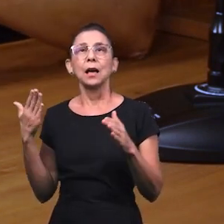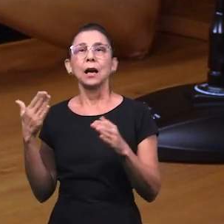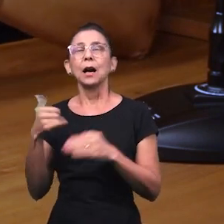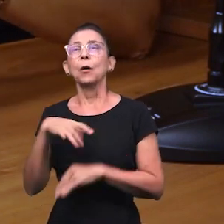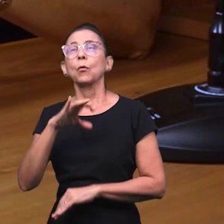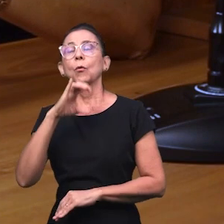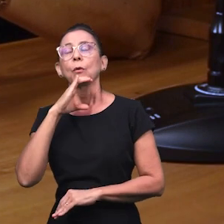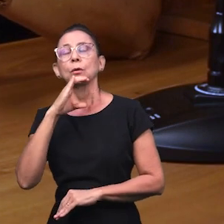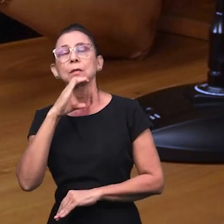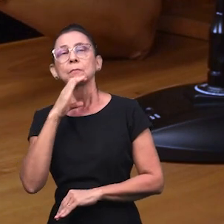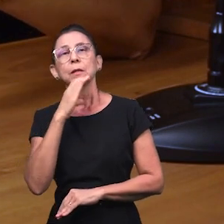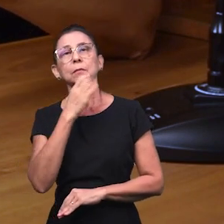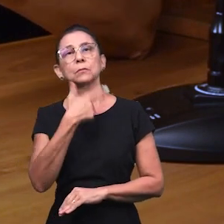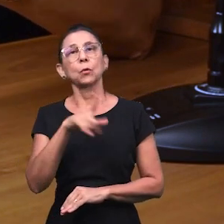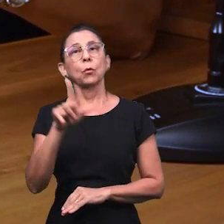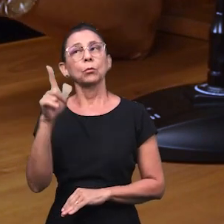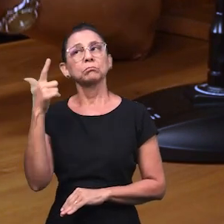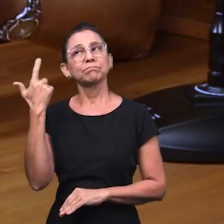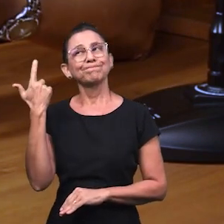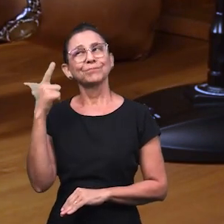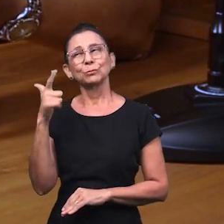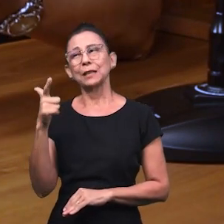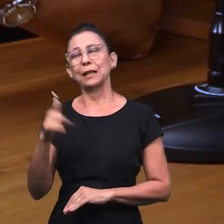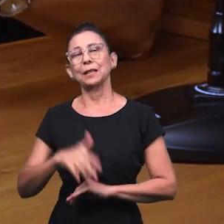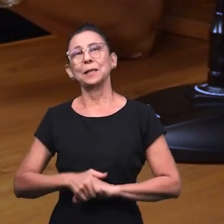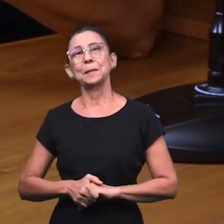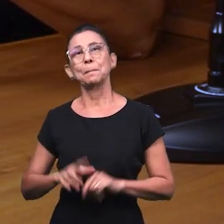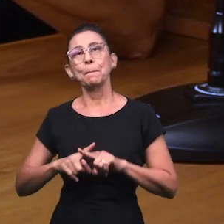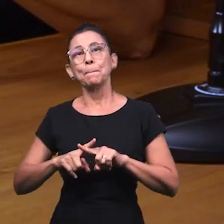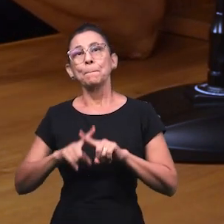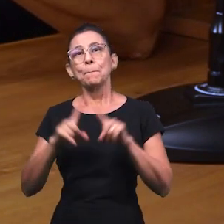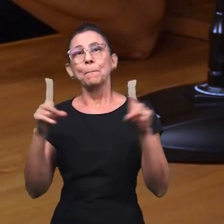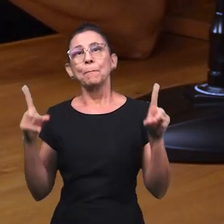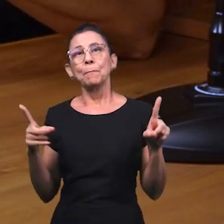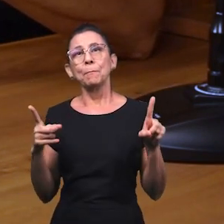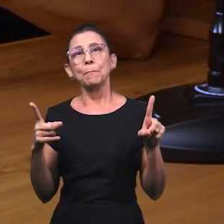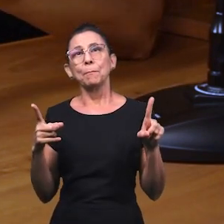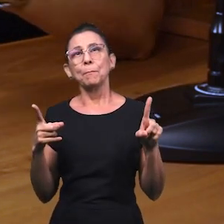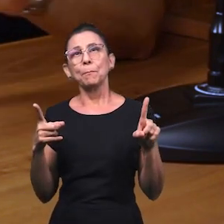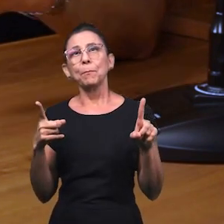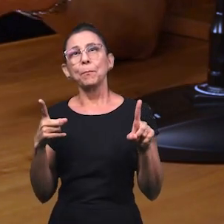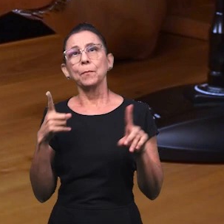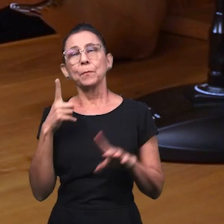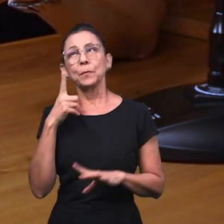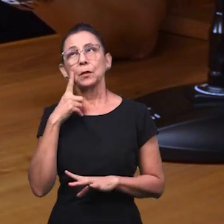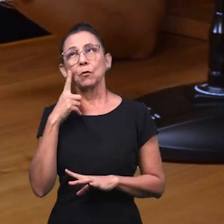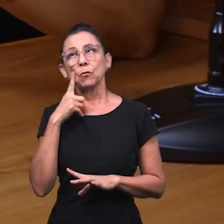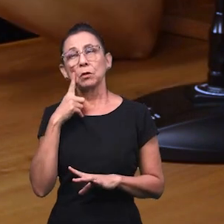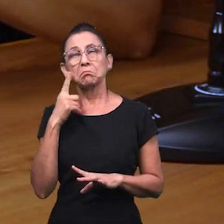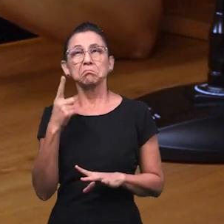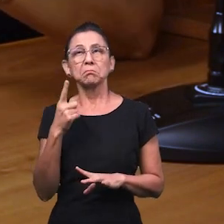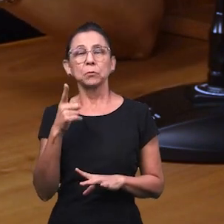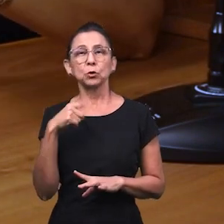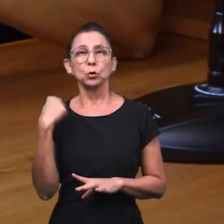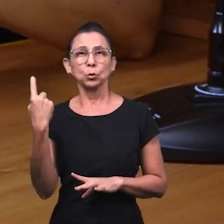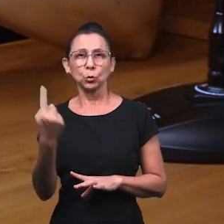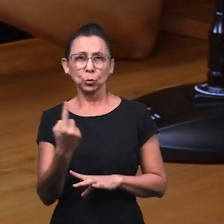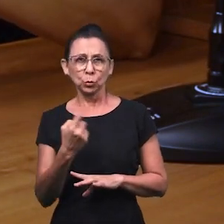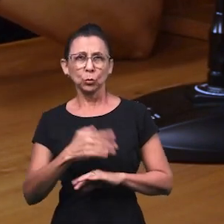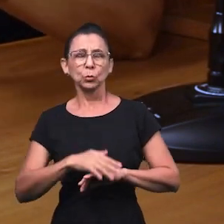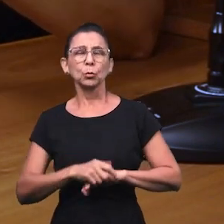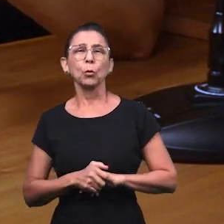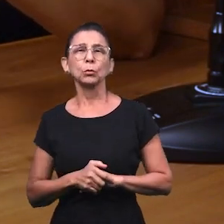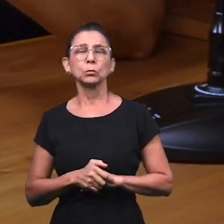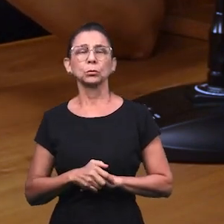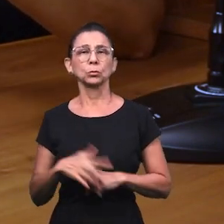ao conhecimento, outros não, mas eu vejo assim, de todos os níveis que eu